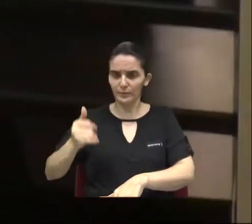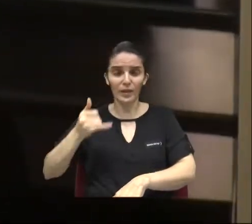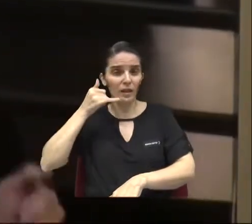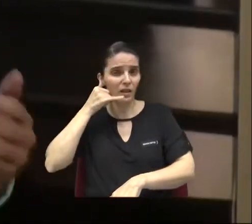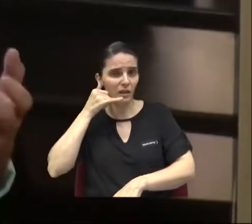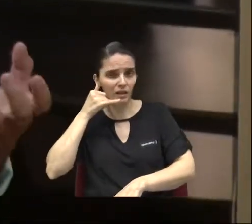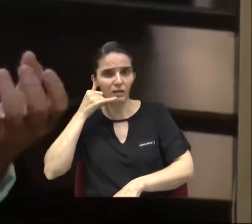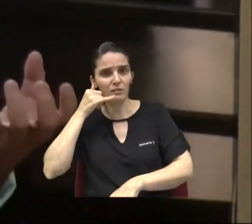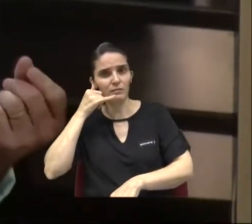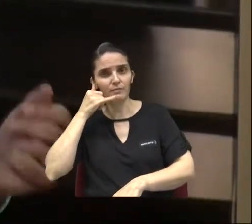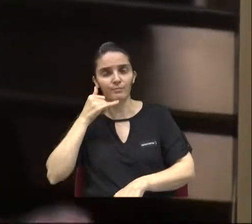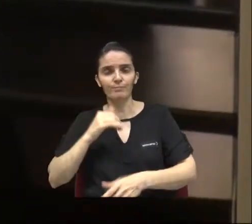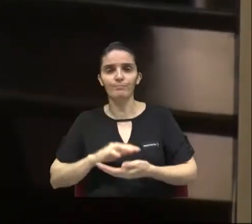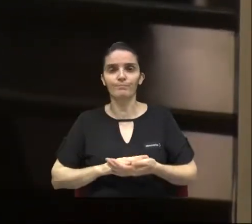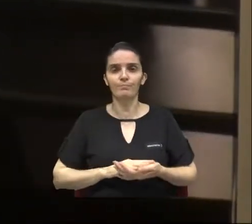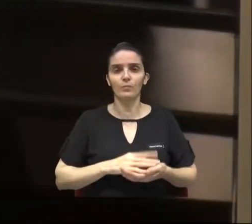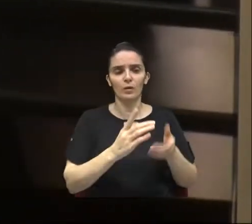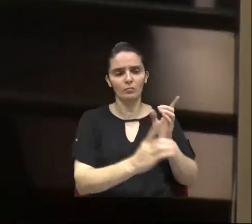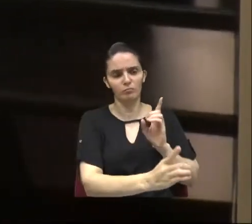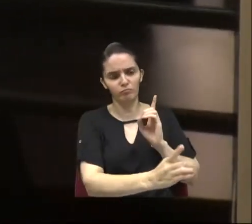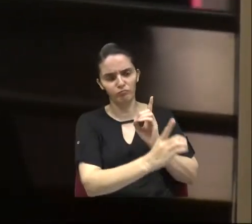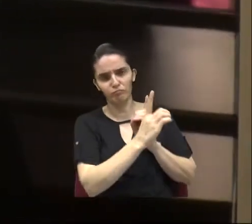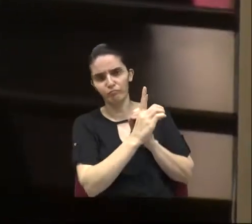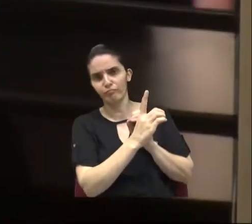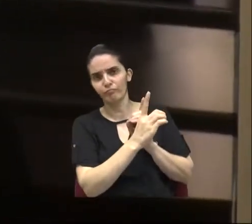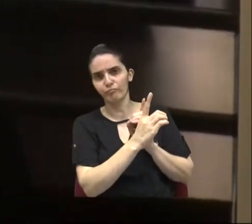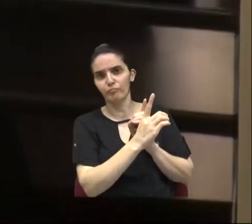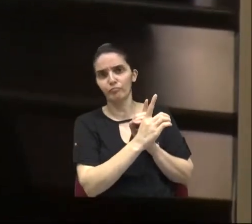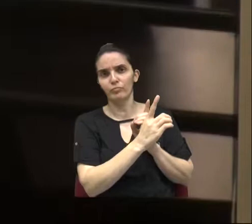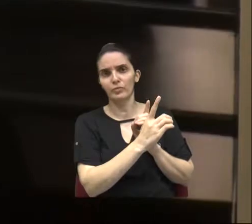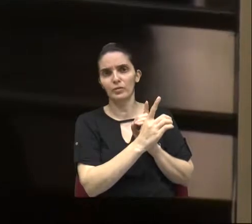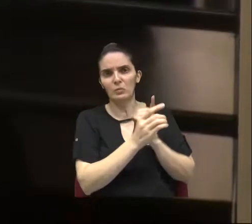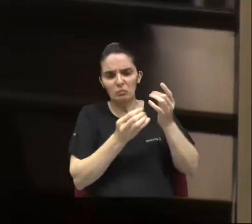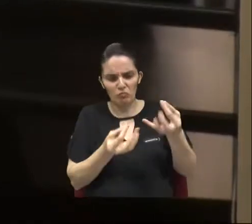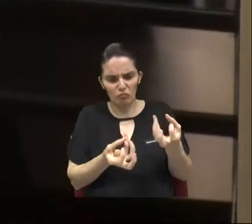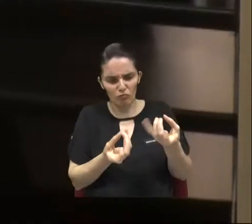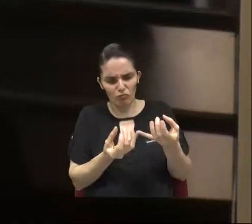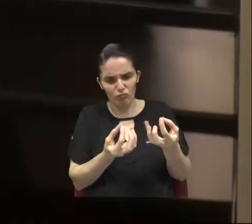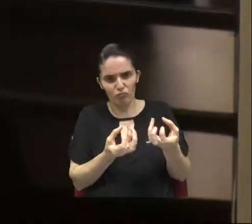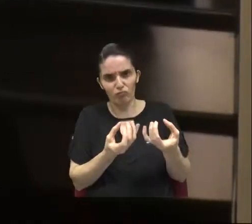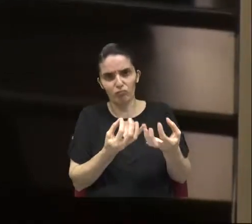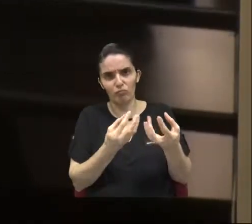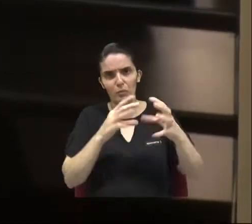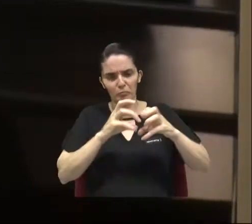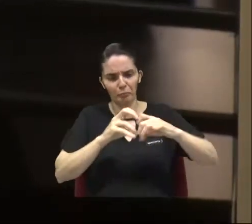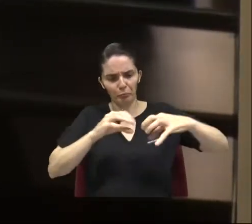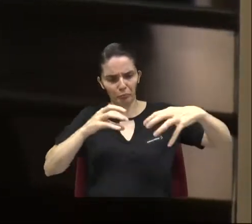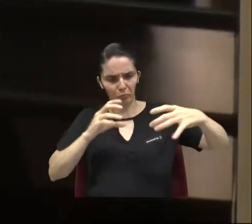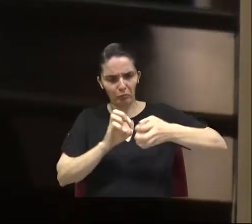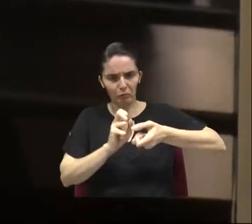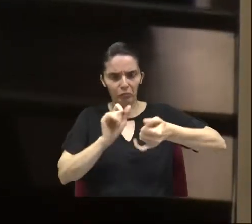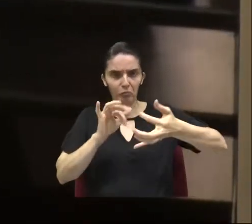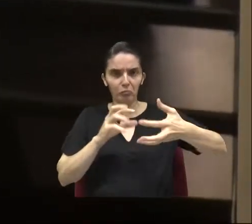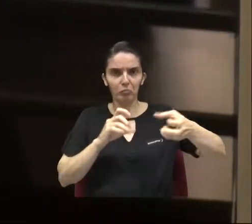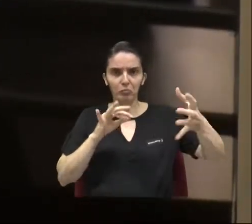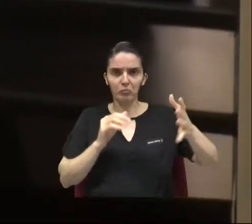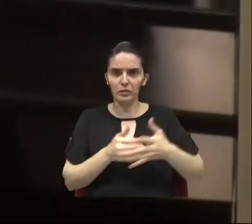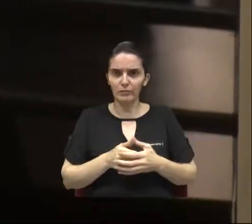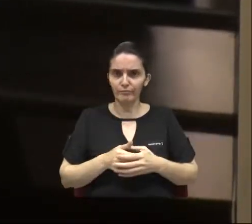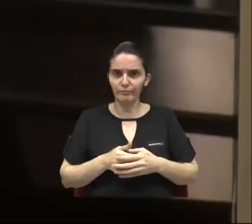que encontraram algumas espuma, diz eles que algumas